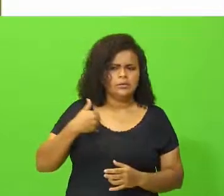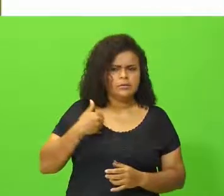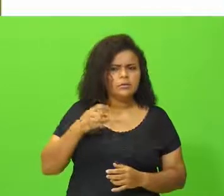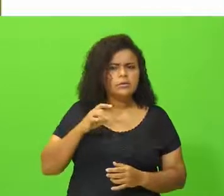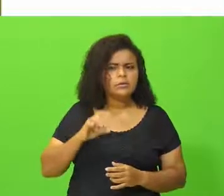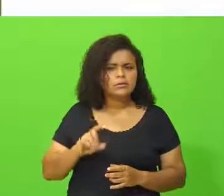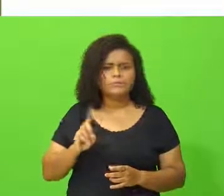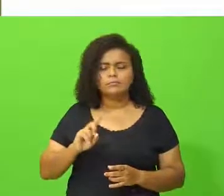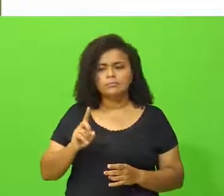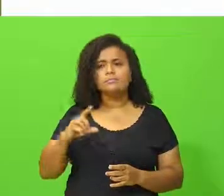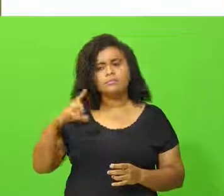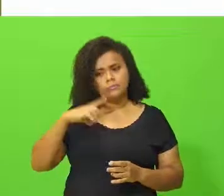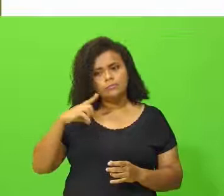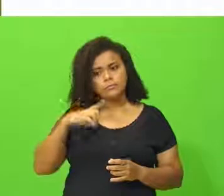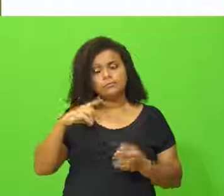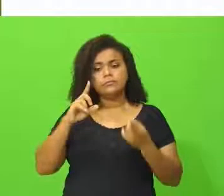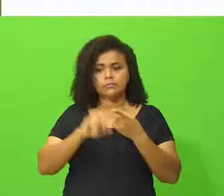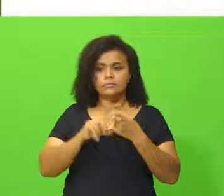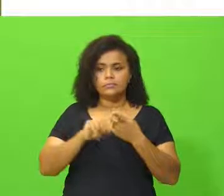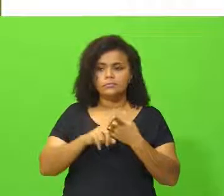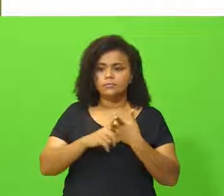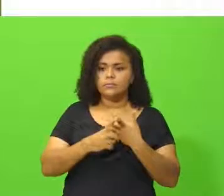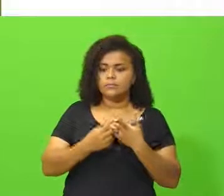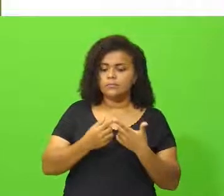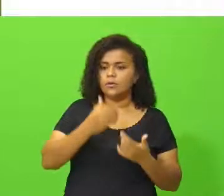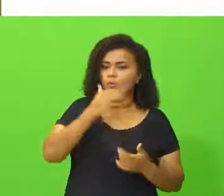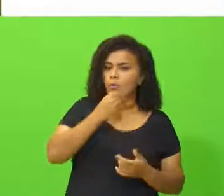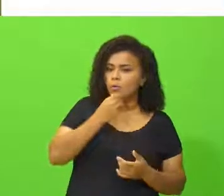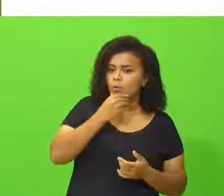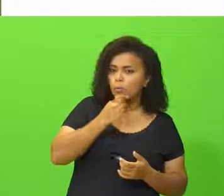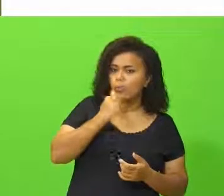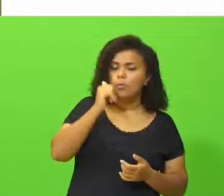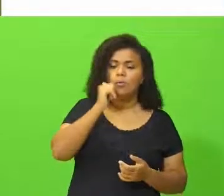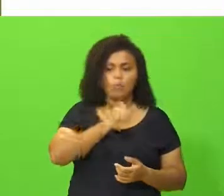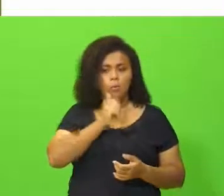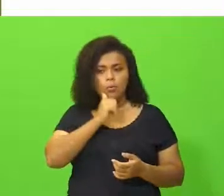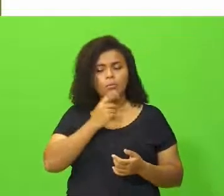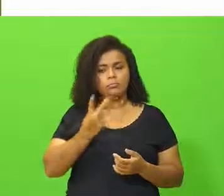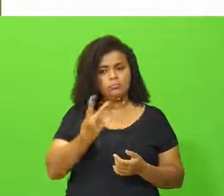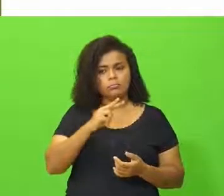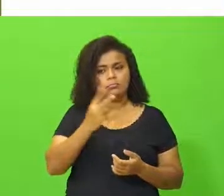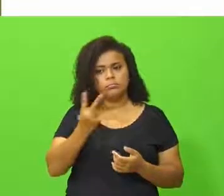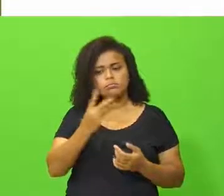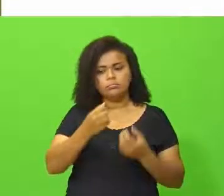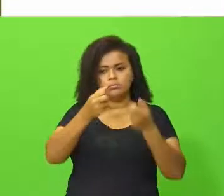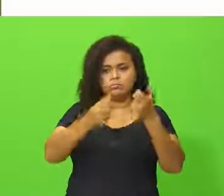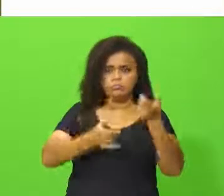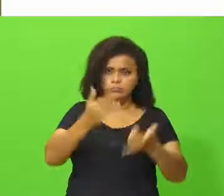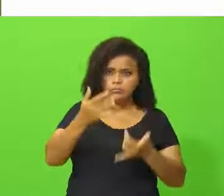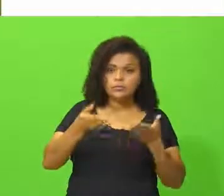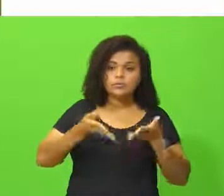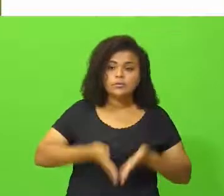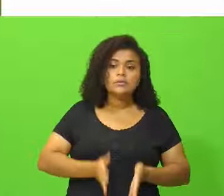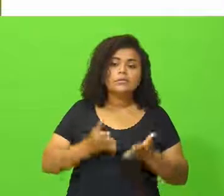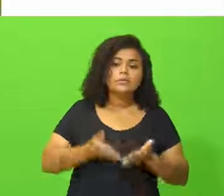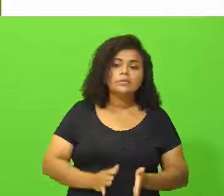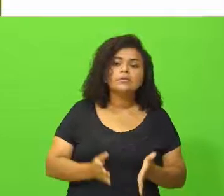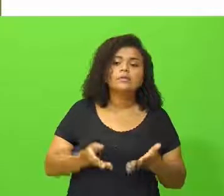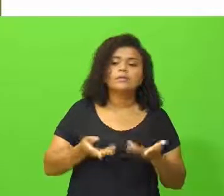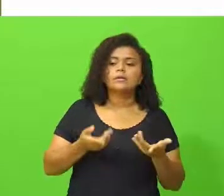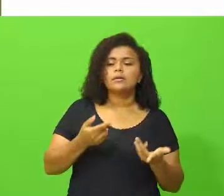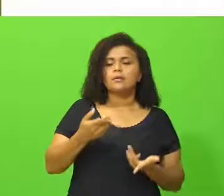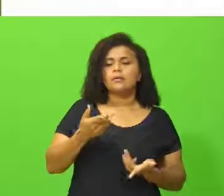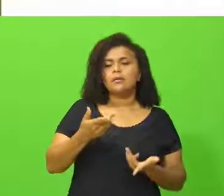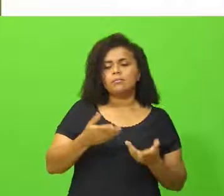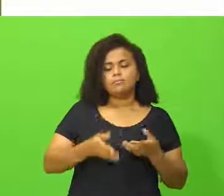o gênero. Então nós vamos notar, professor, que nascem no Brasil mais homens, mas não significa dizer que